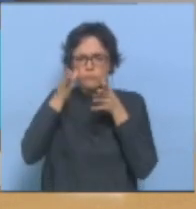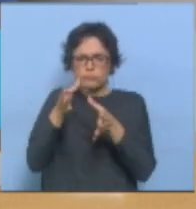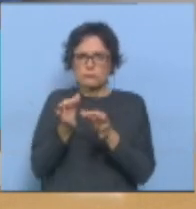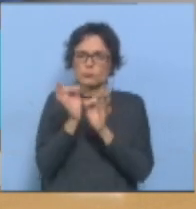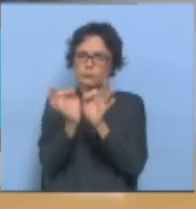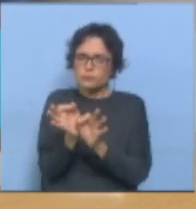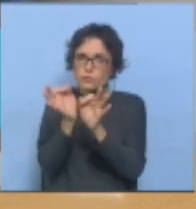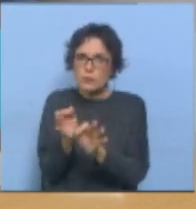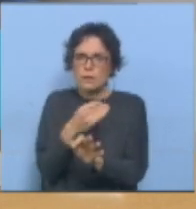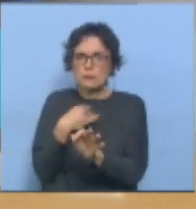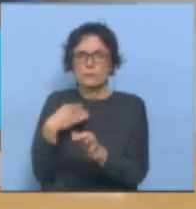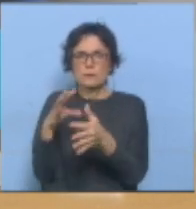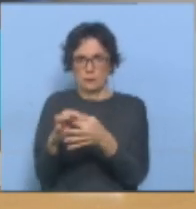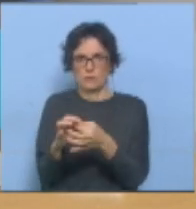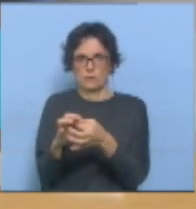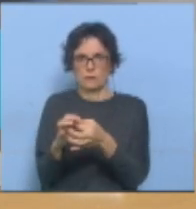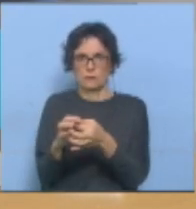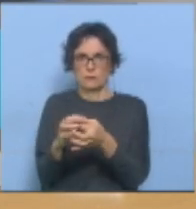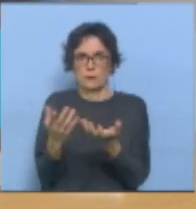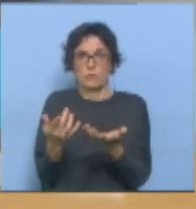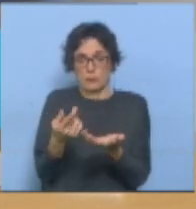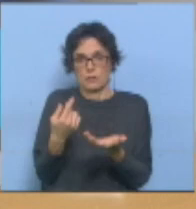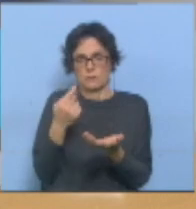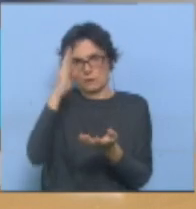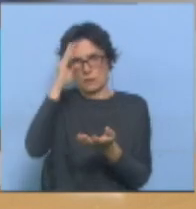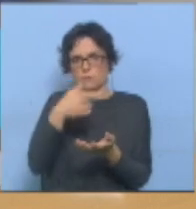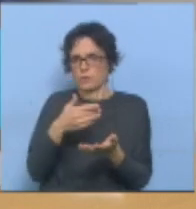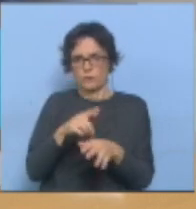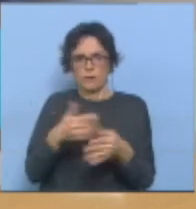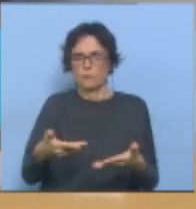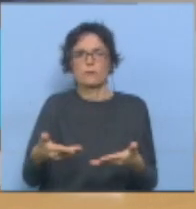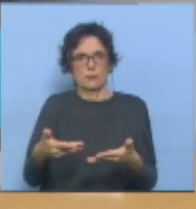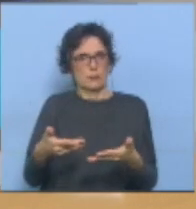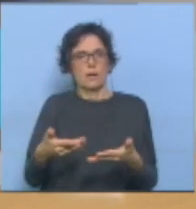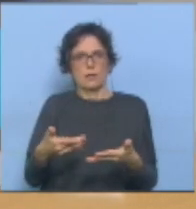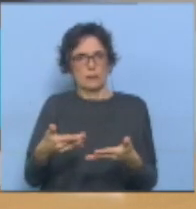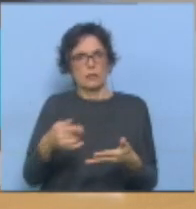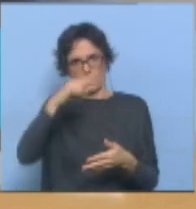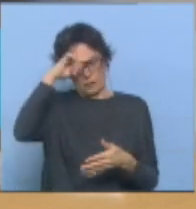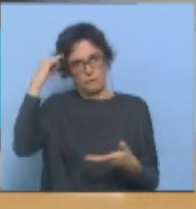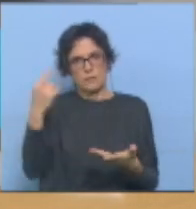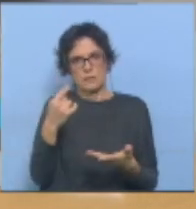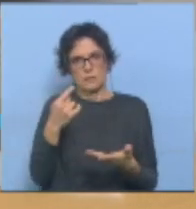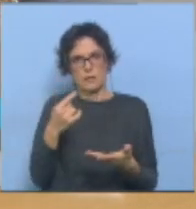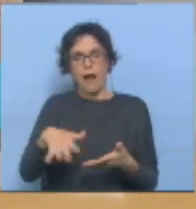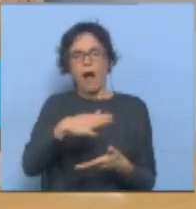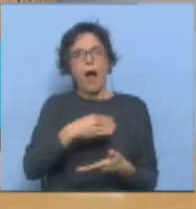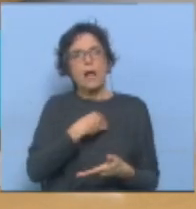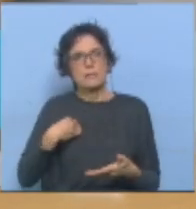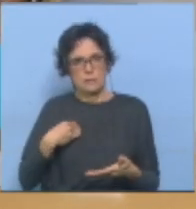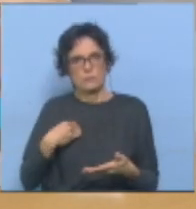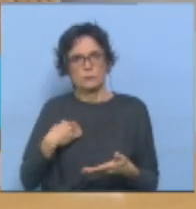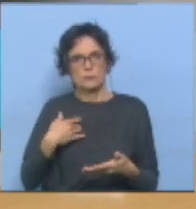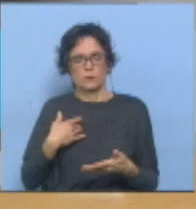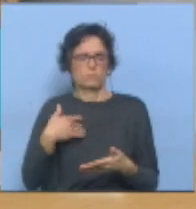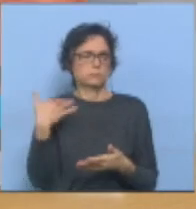nos cuidados de saúde. E não vivemos tempos fáceis. A saúde está mal. Todos sabemos a dificuldade das consultas do médico de família e